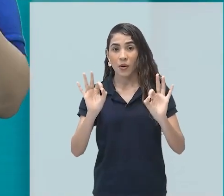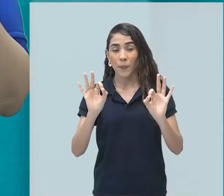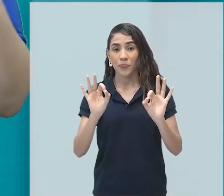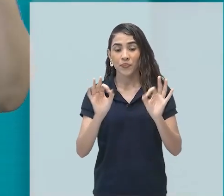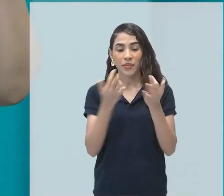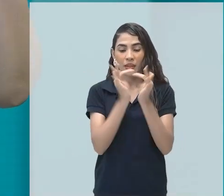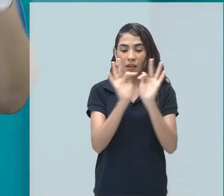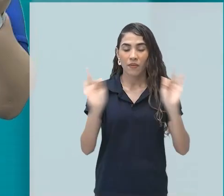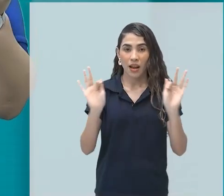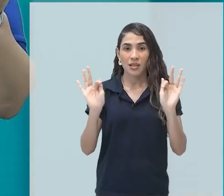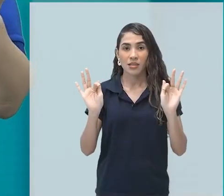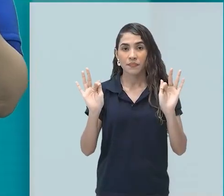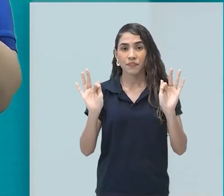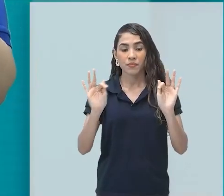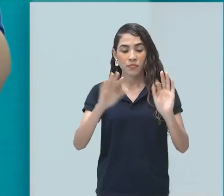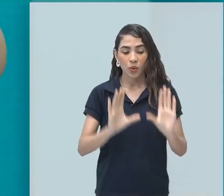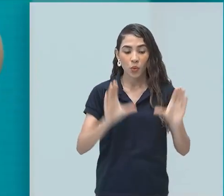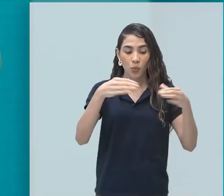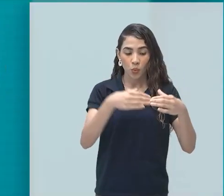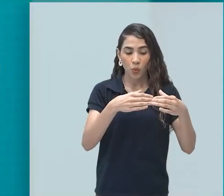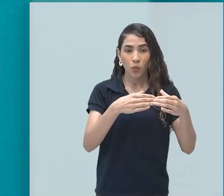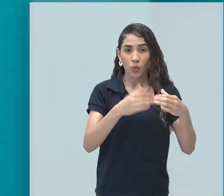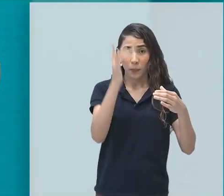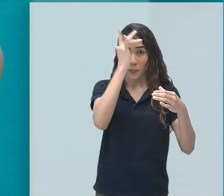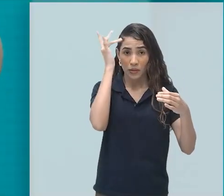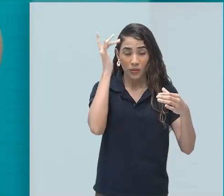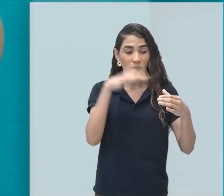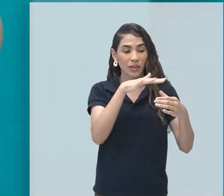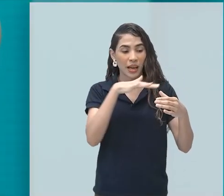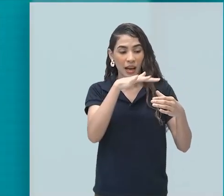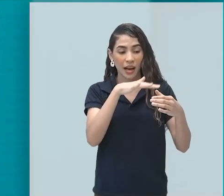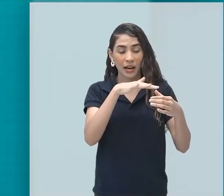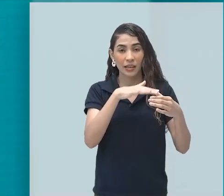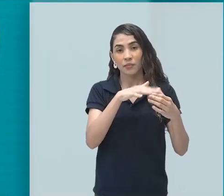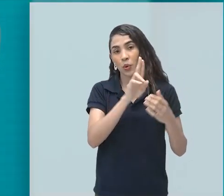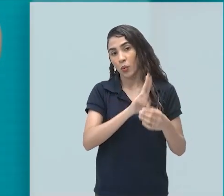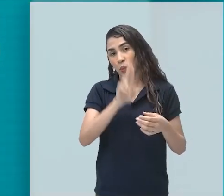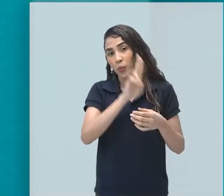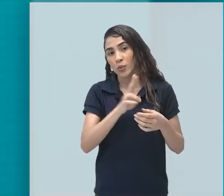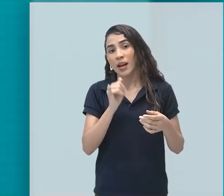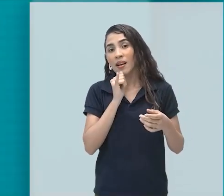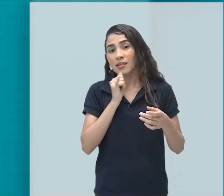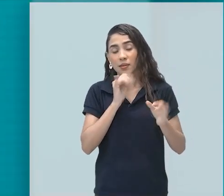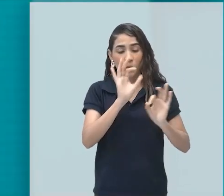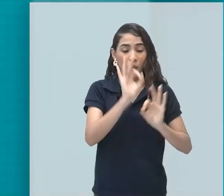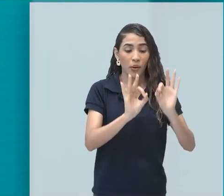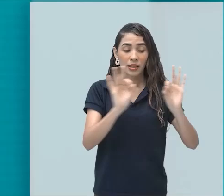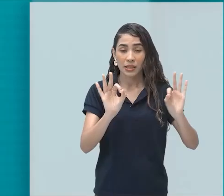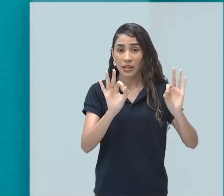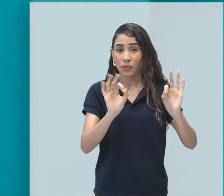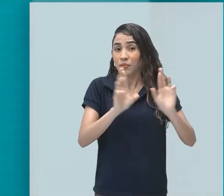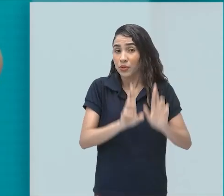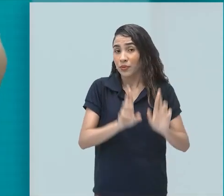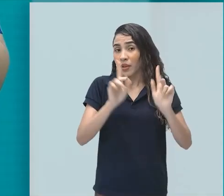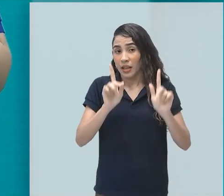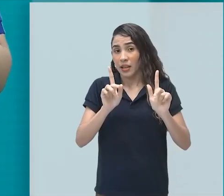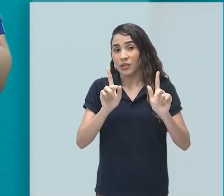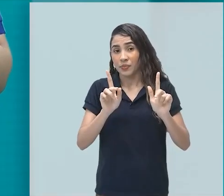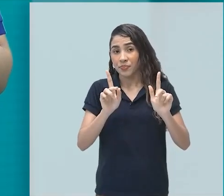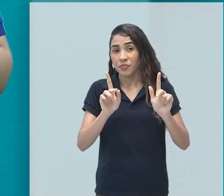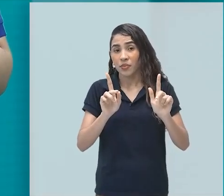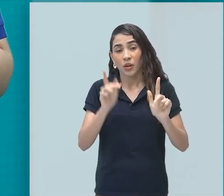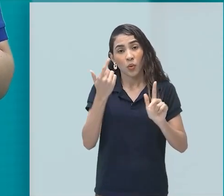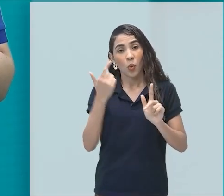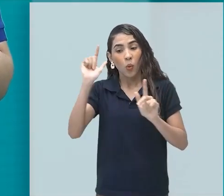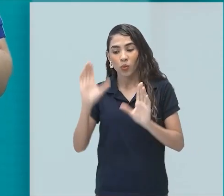da frase. Um grupo de falantes de uma região utiliza uma organização que é diferente de